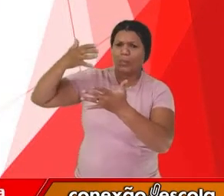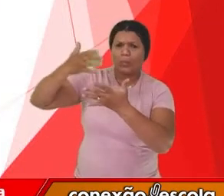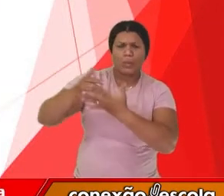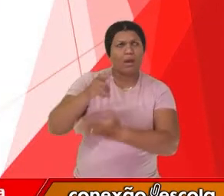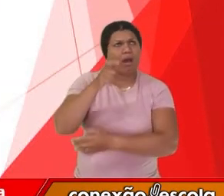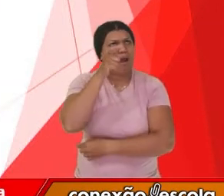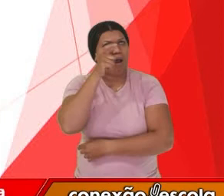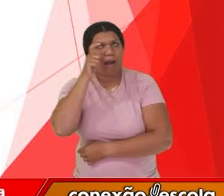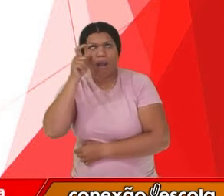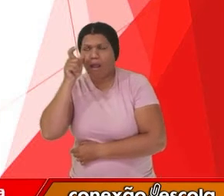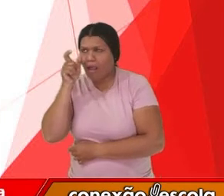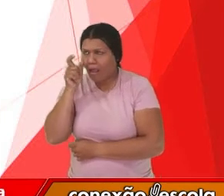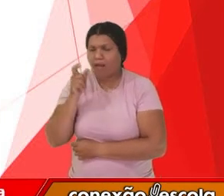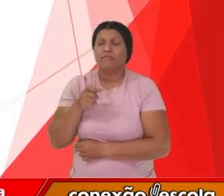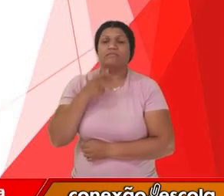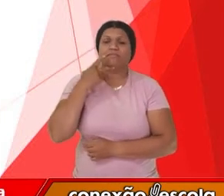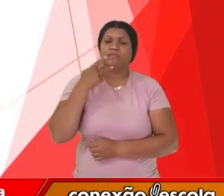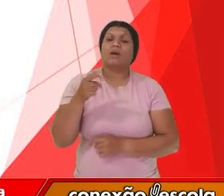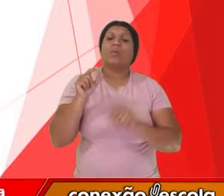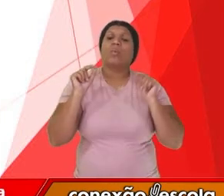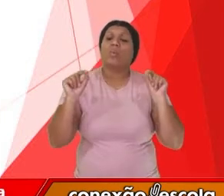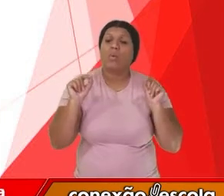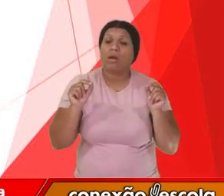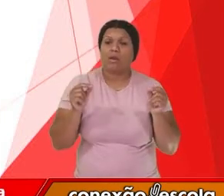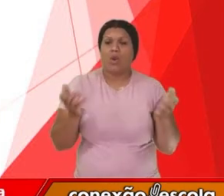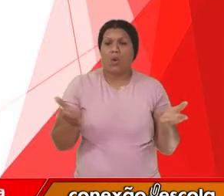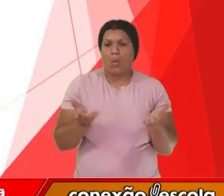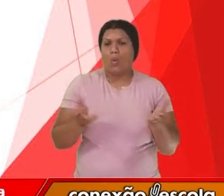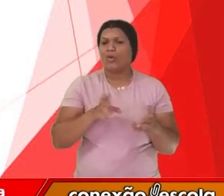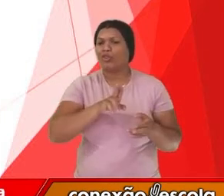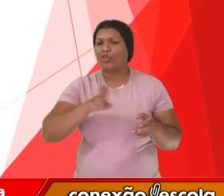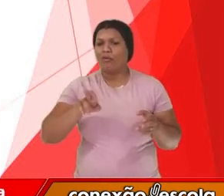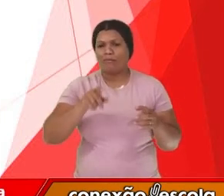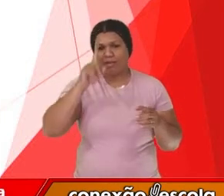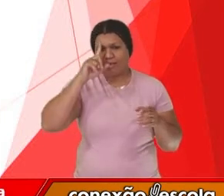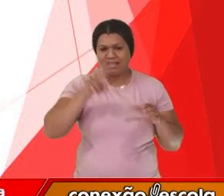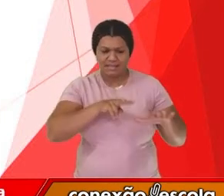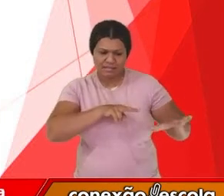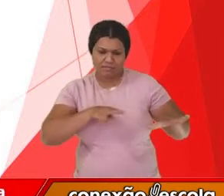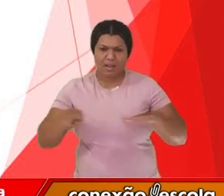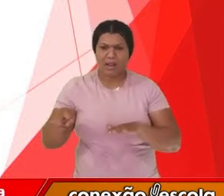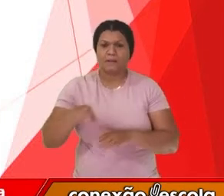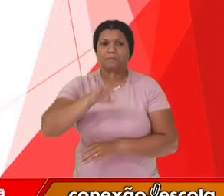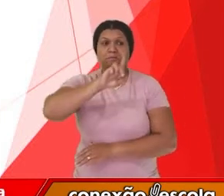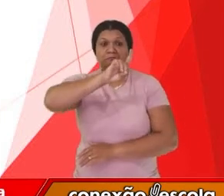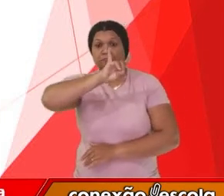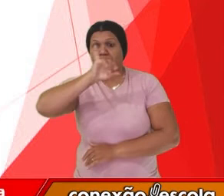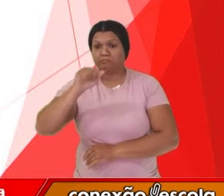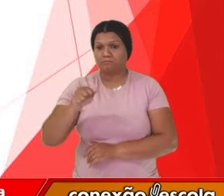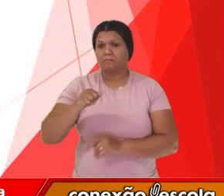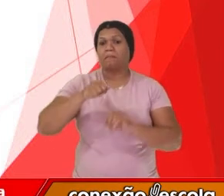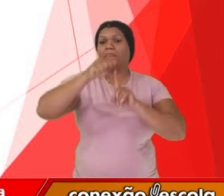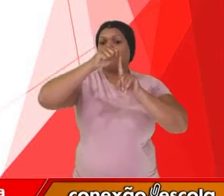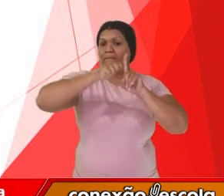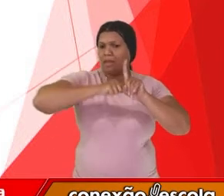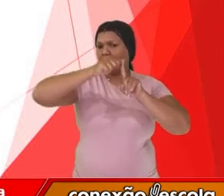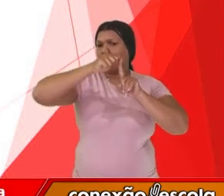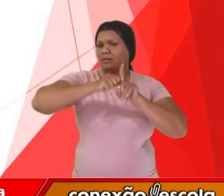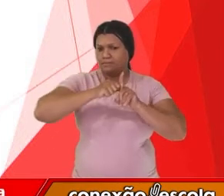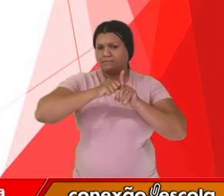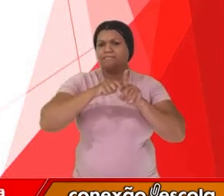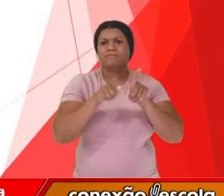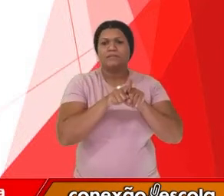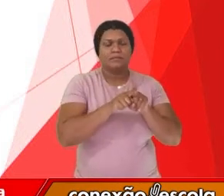séculos determinaram o que hoje nós chamamos de semanas, de dias, meses,